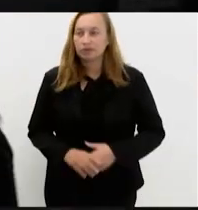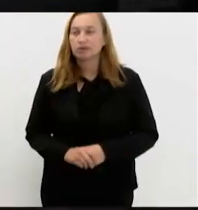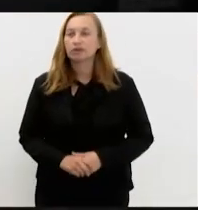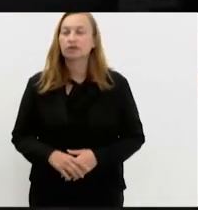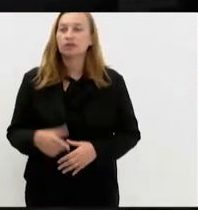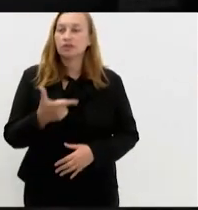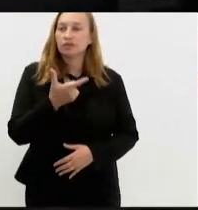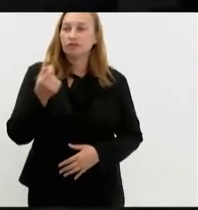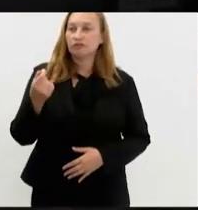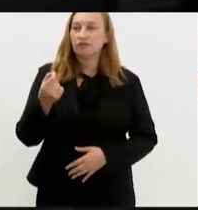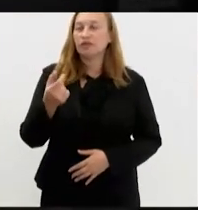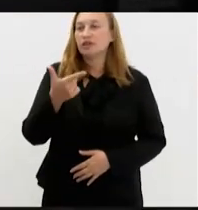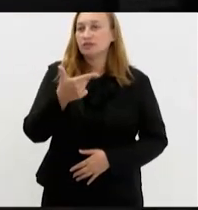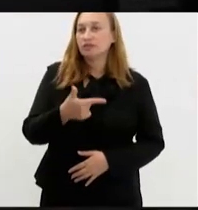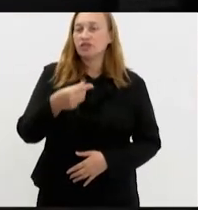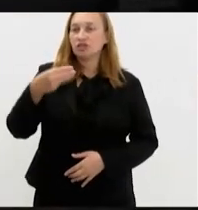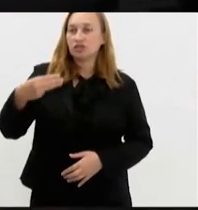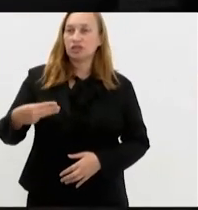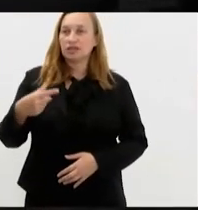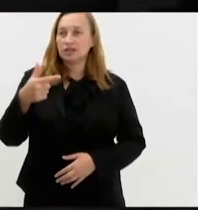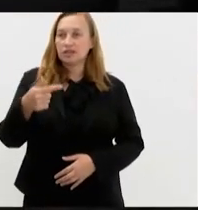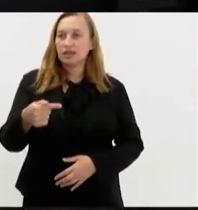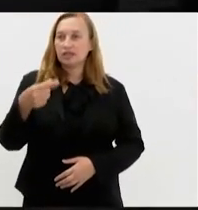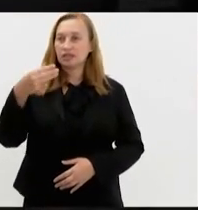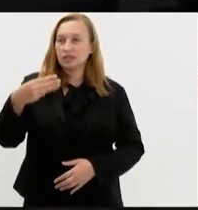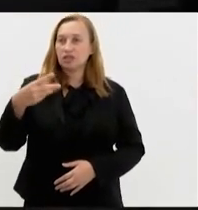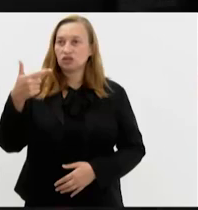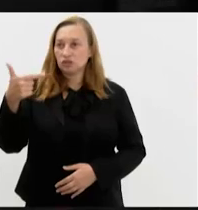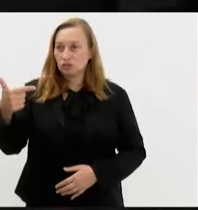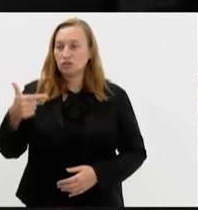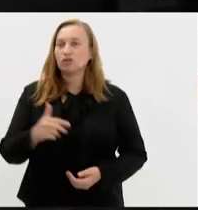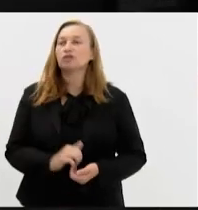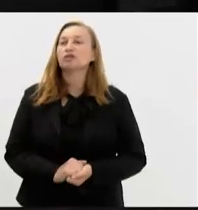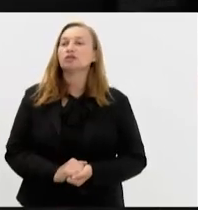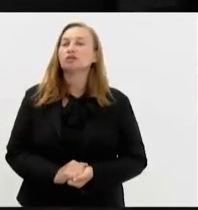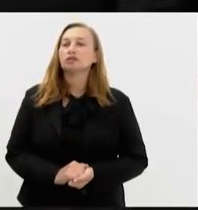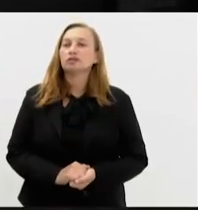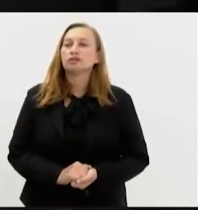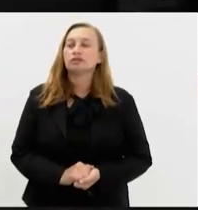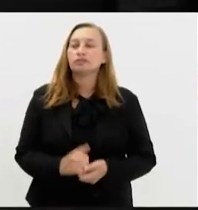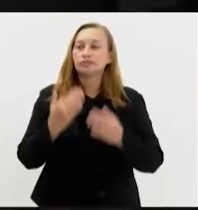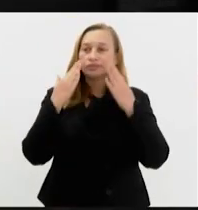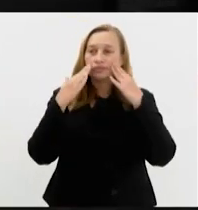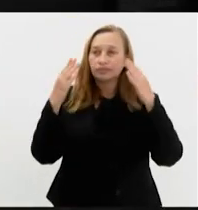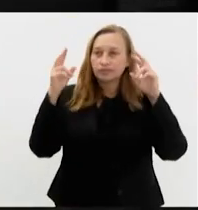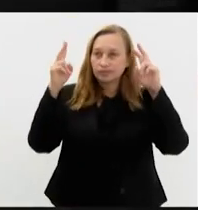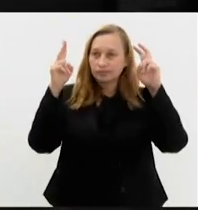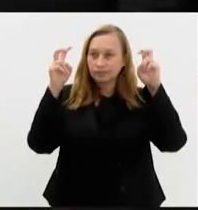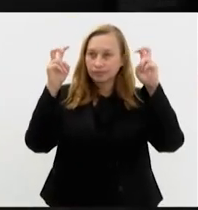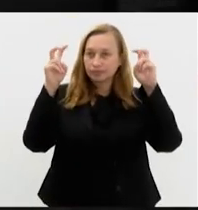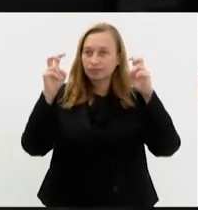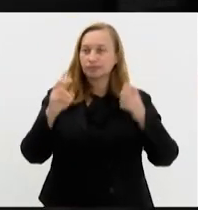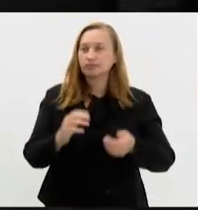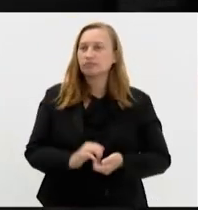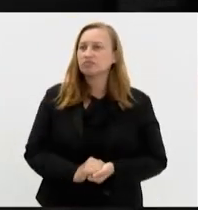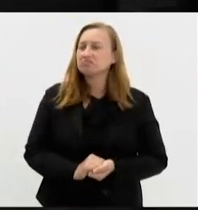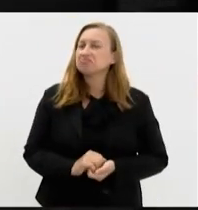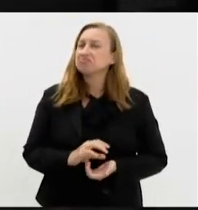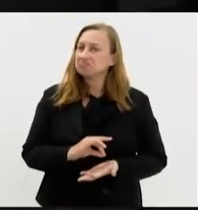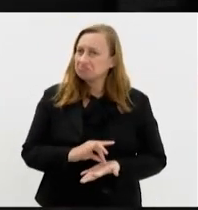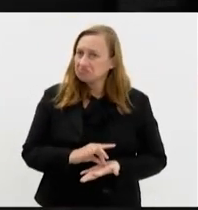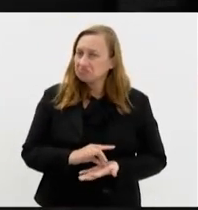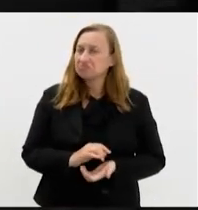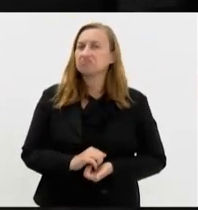23 732 apresenta matemática realmente